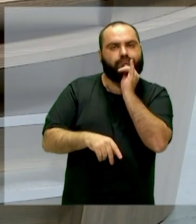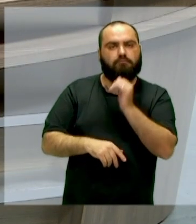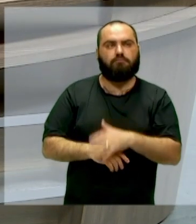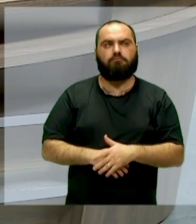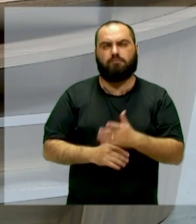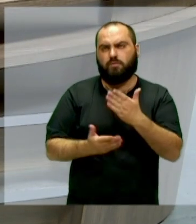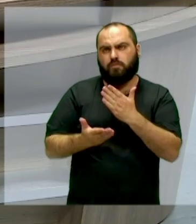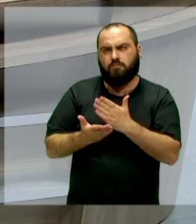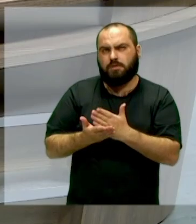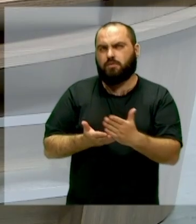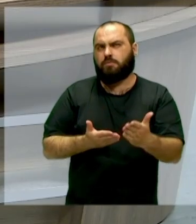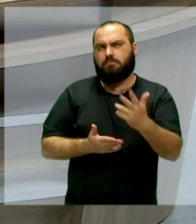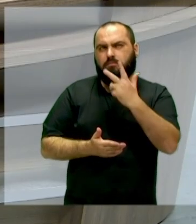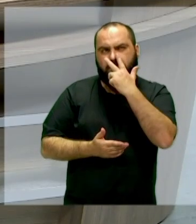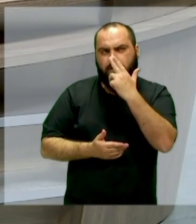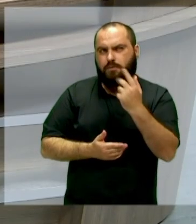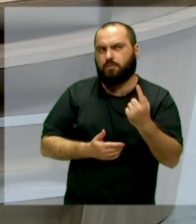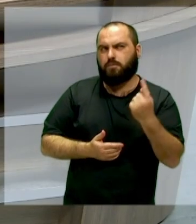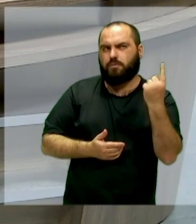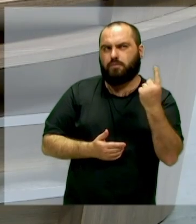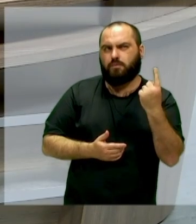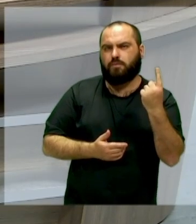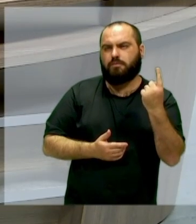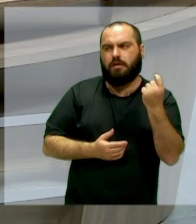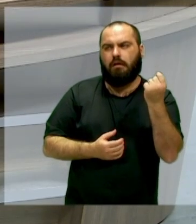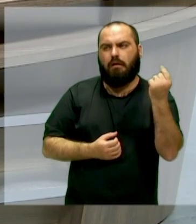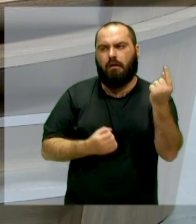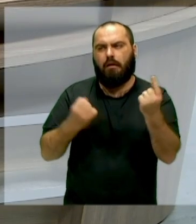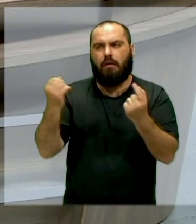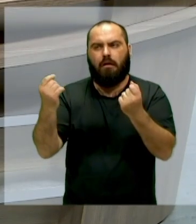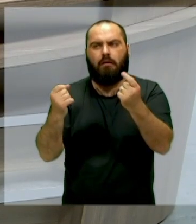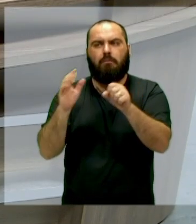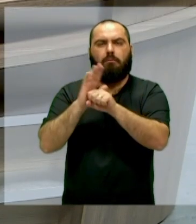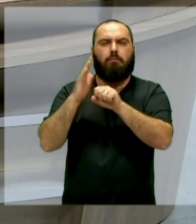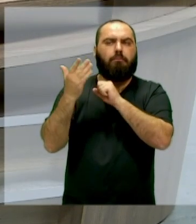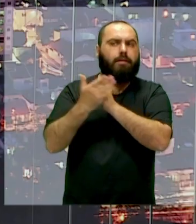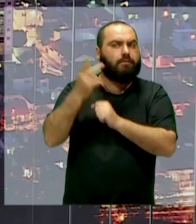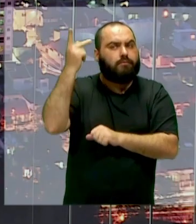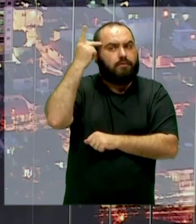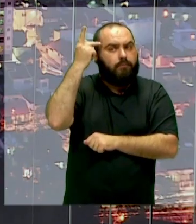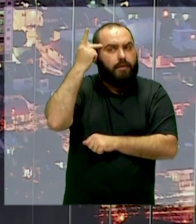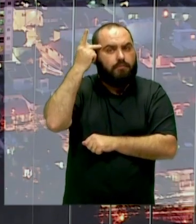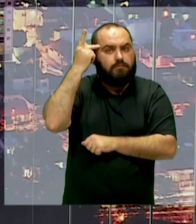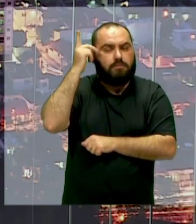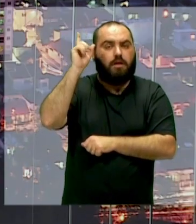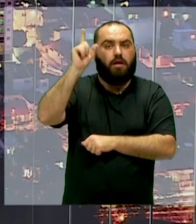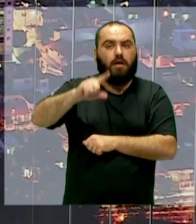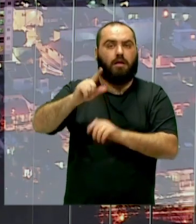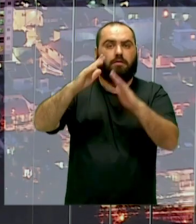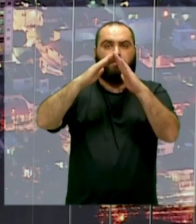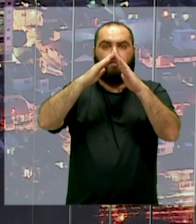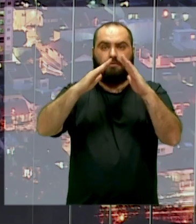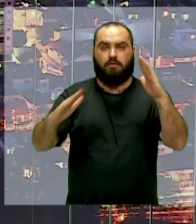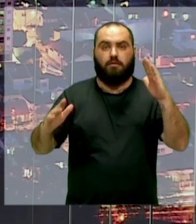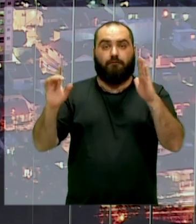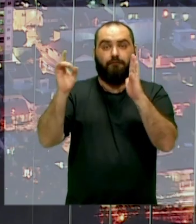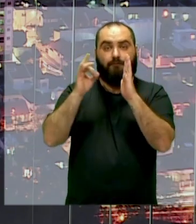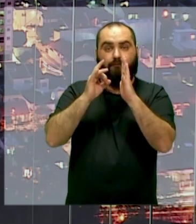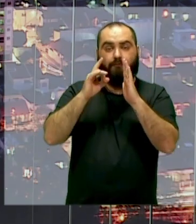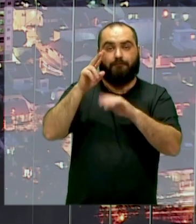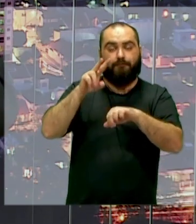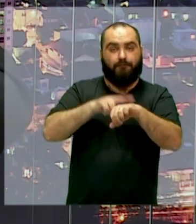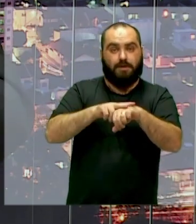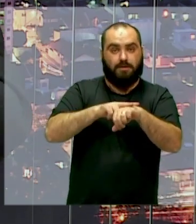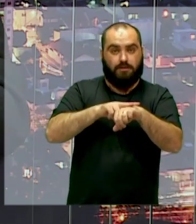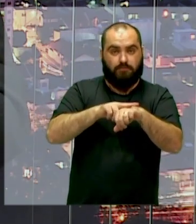começou um Talvez um em alguns bairros de São Paulo se eu não me engano que era o telhado verde quer dizer